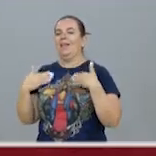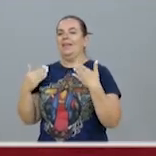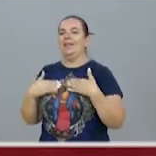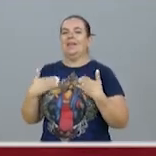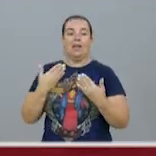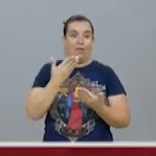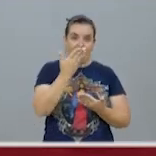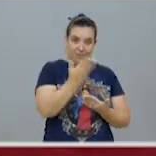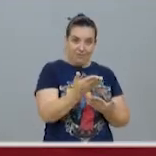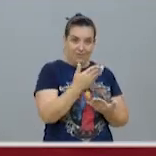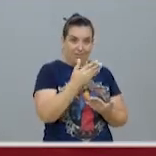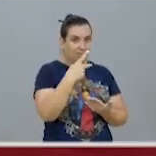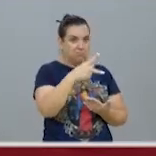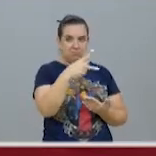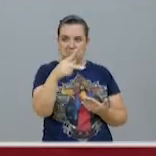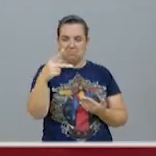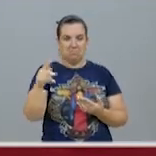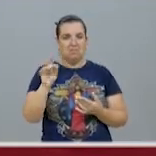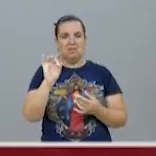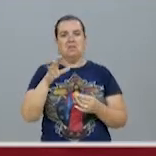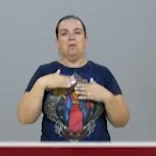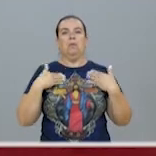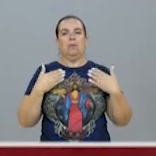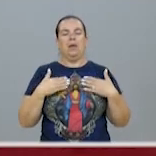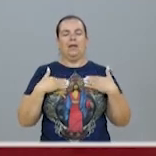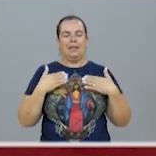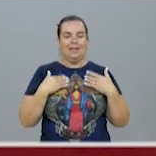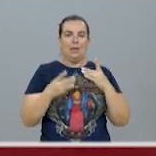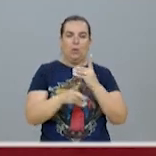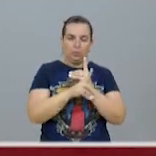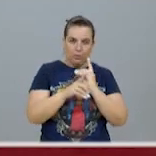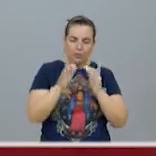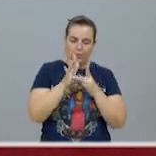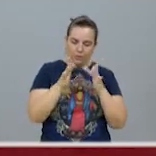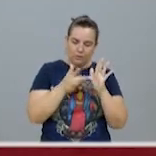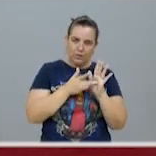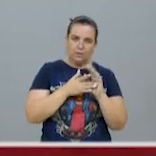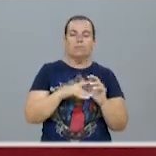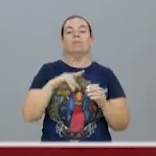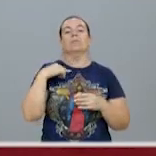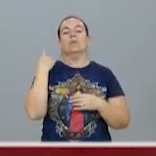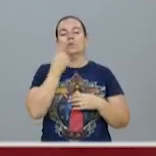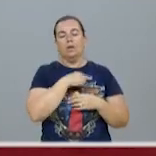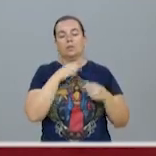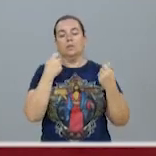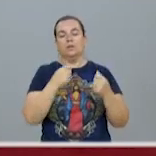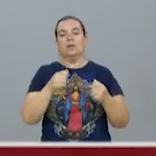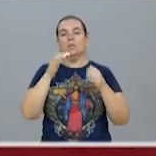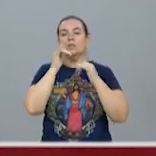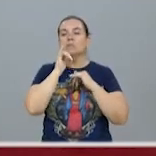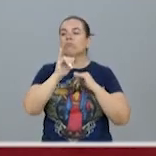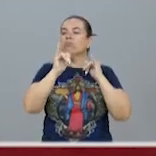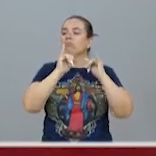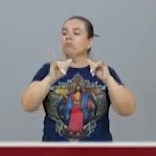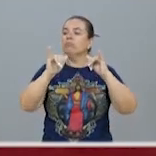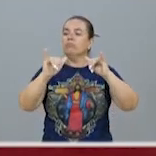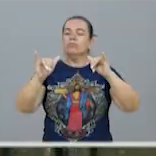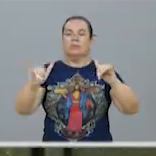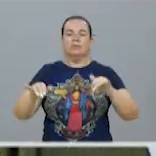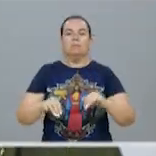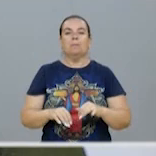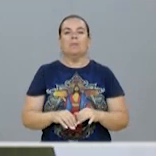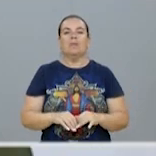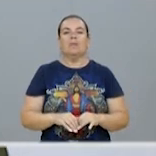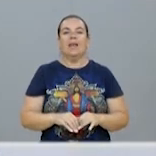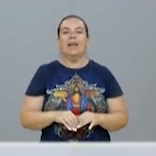encontrou Jesus Cristo, vamos dizer para as pessoas, eu tenho alguém que pode te